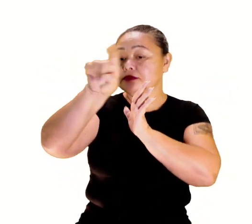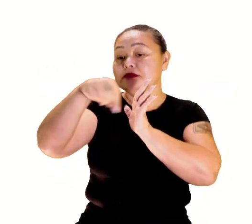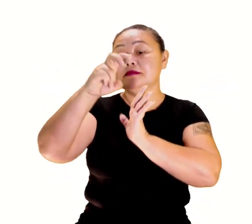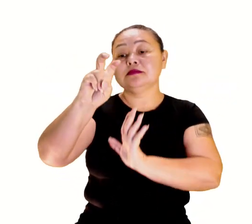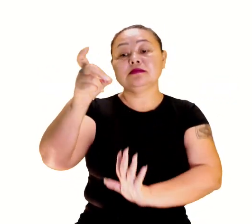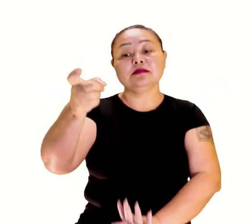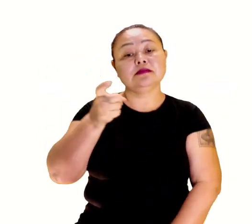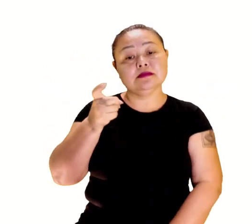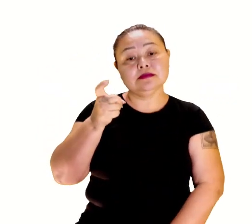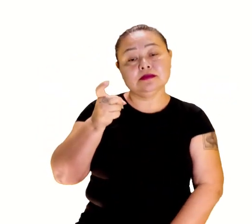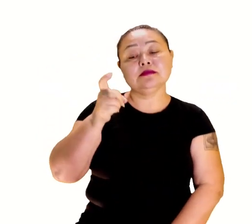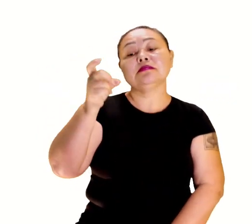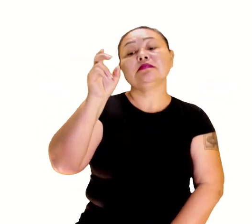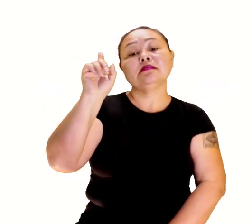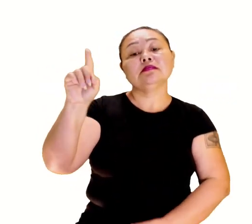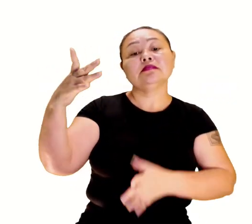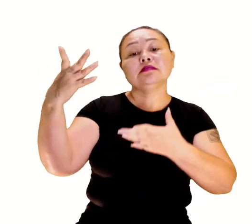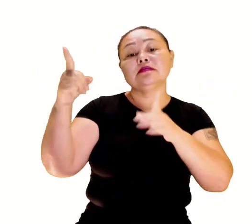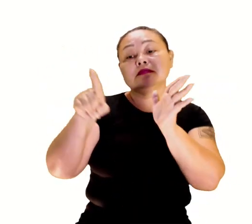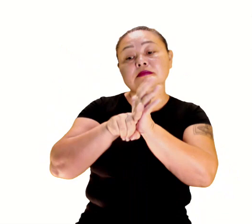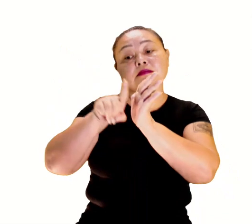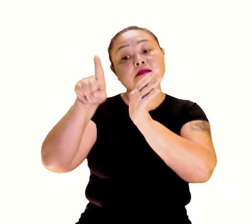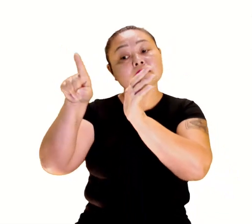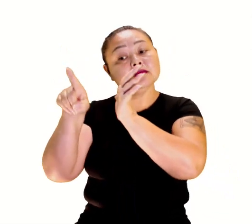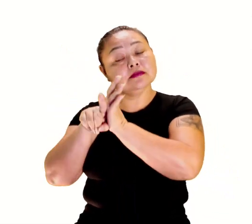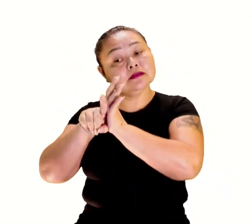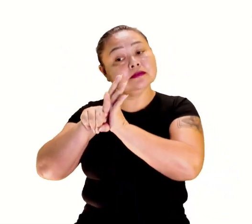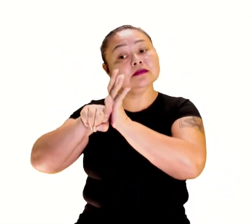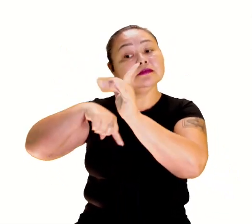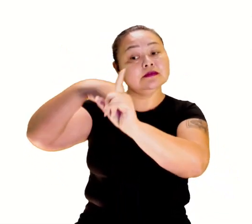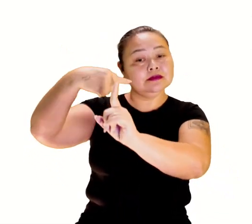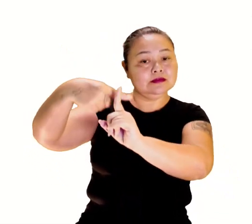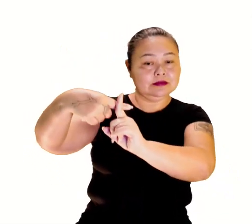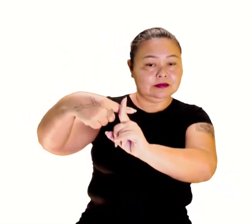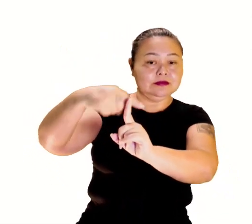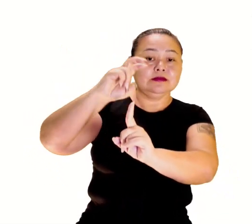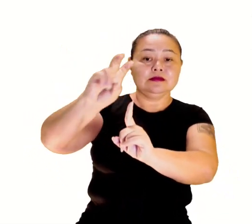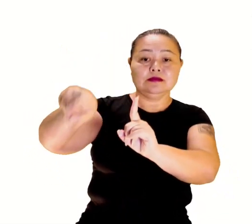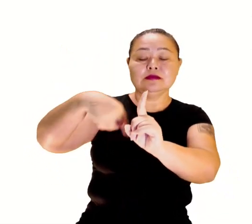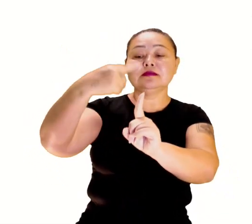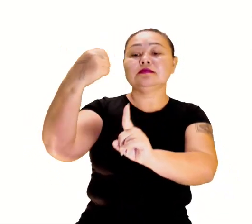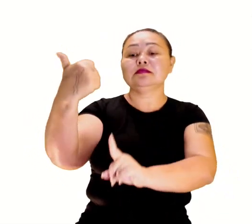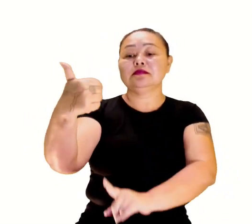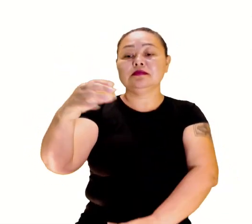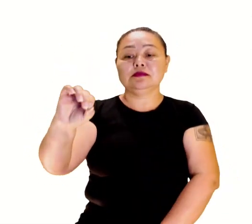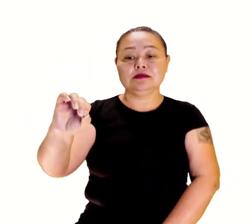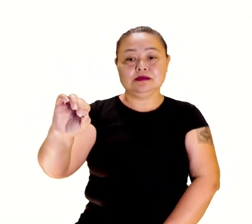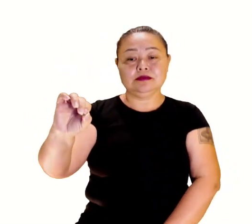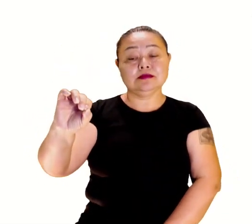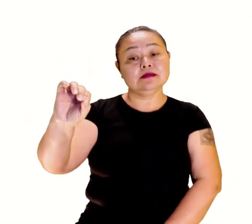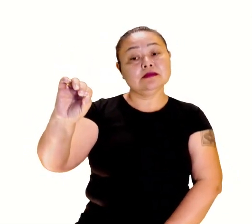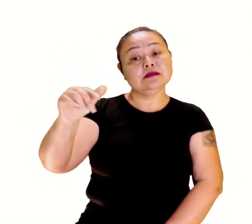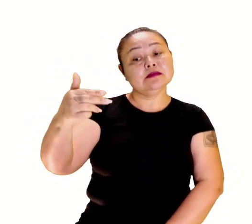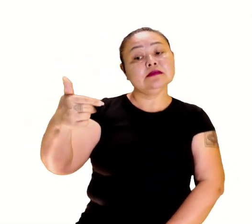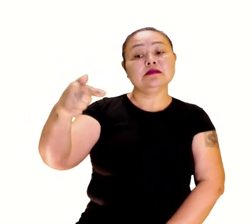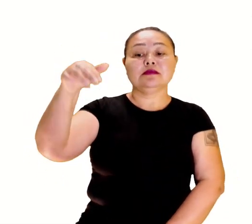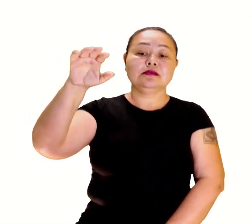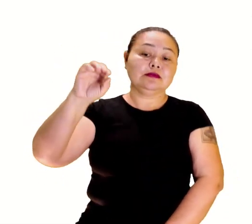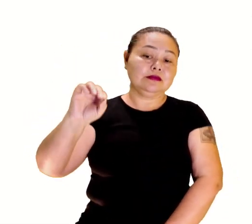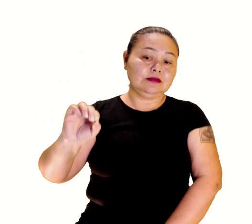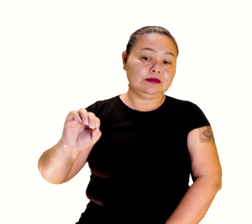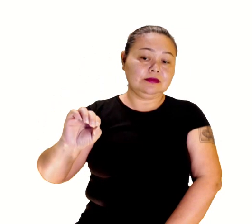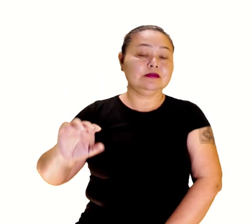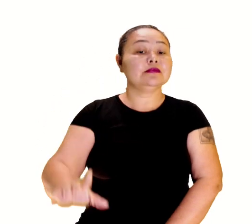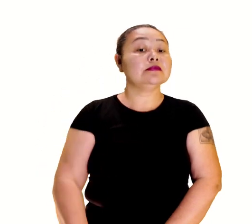x? 5x. 5x. Menos com menos? Fica mais. Mais 5 vezes 2? 10. 10. Igual a?